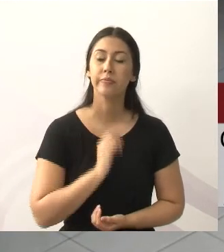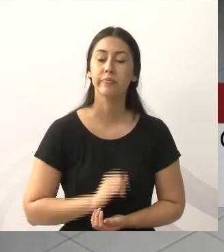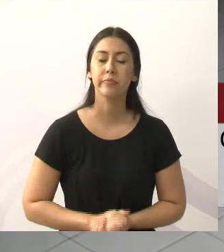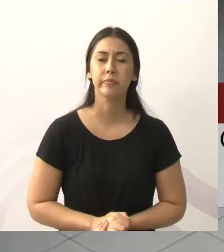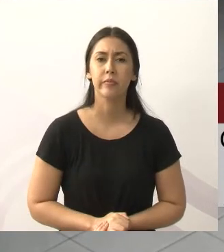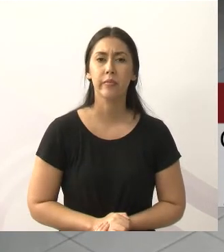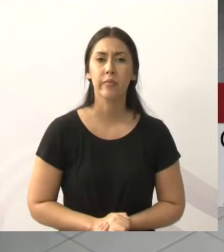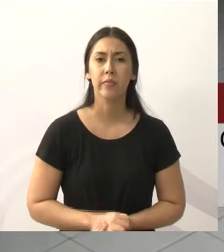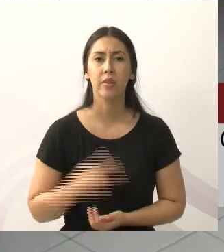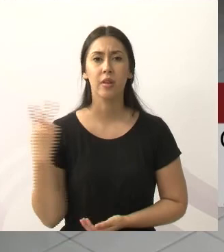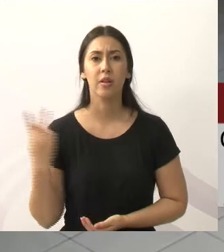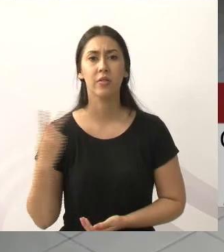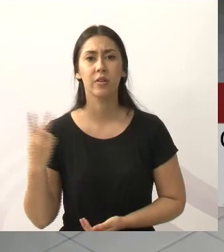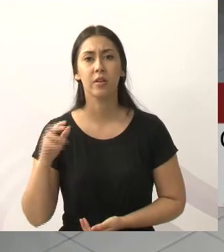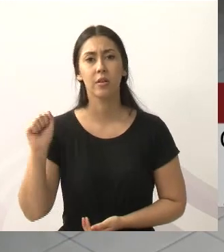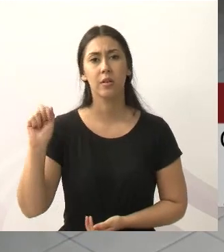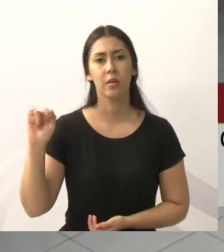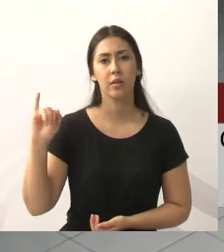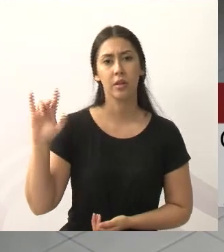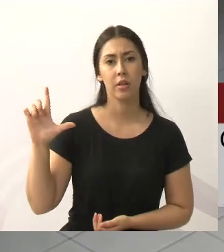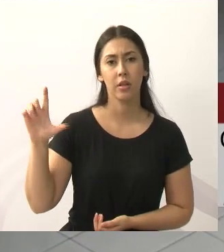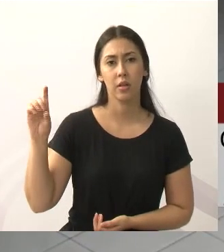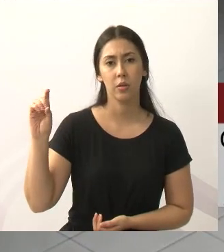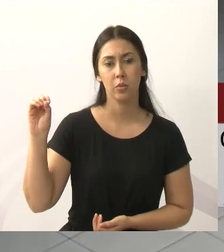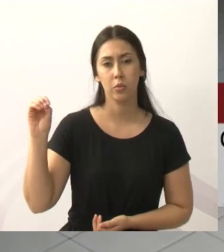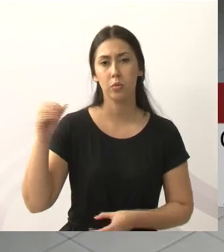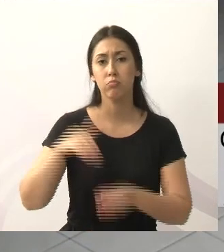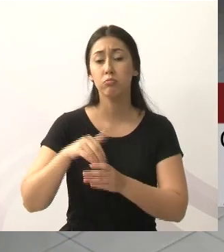Como vota o vereador Arildo Batista?